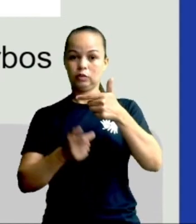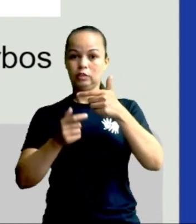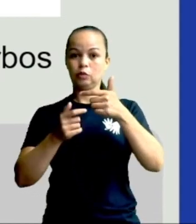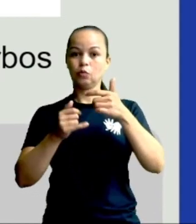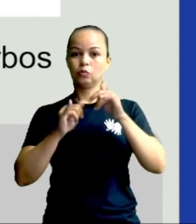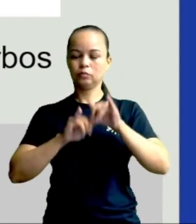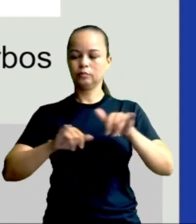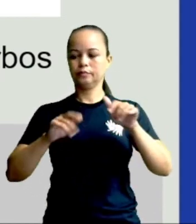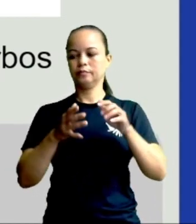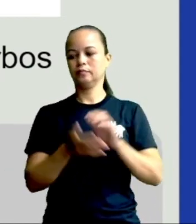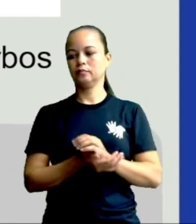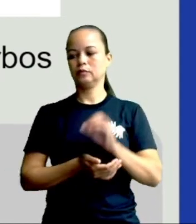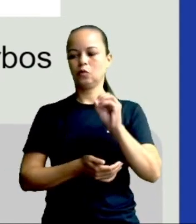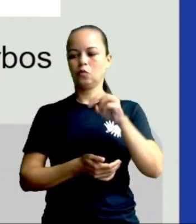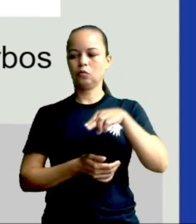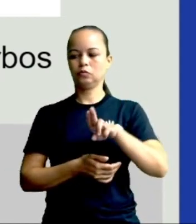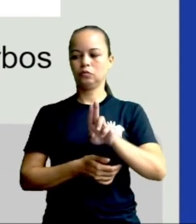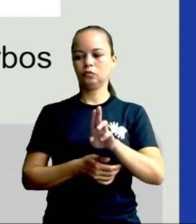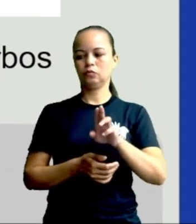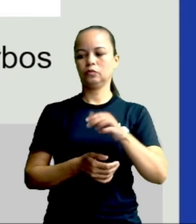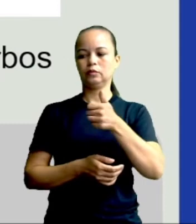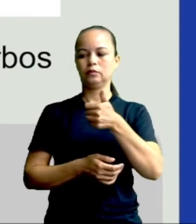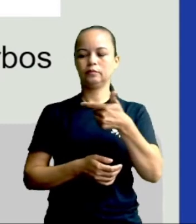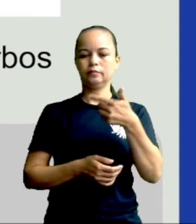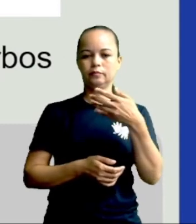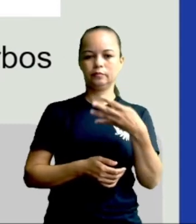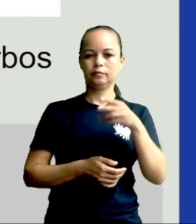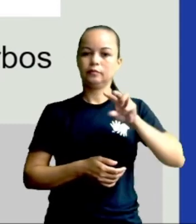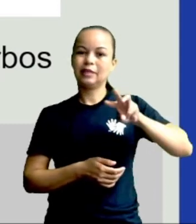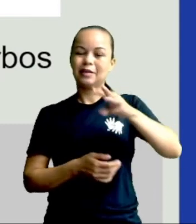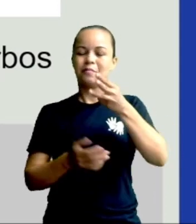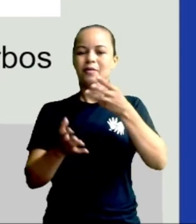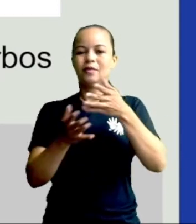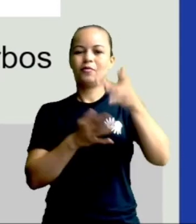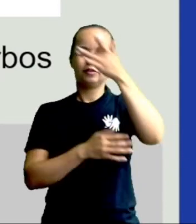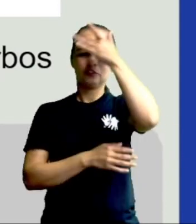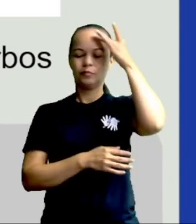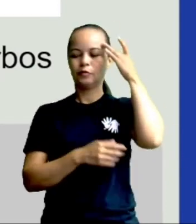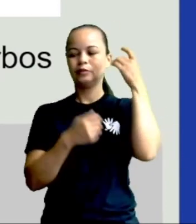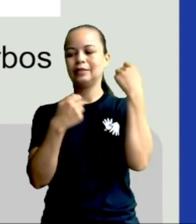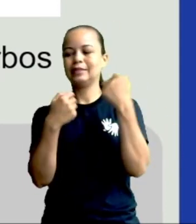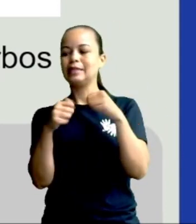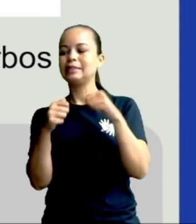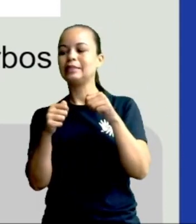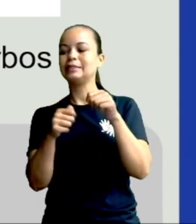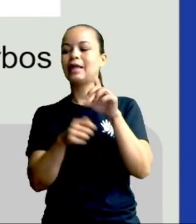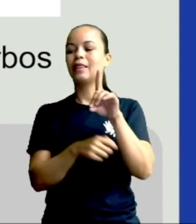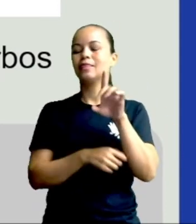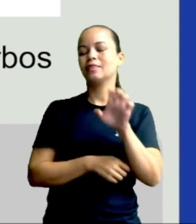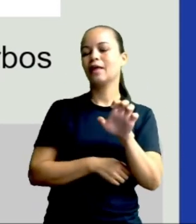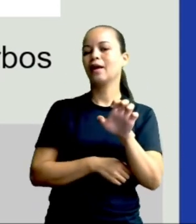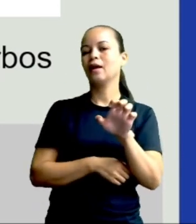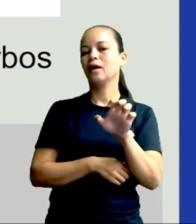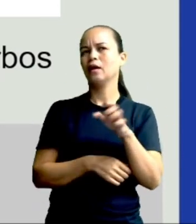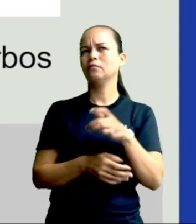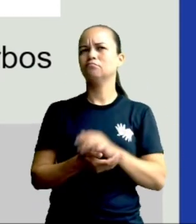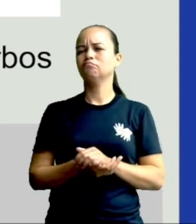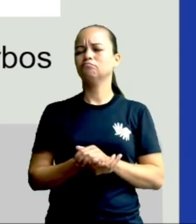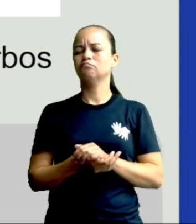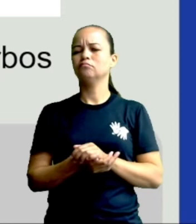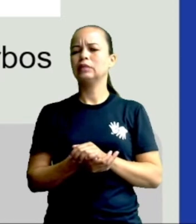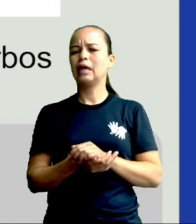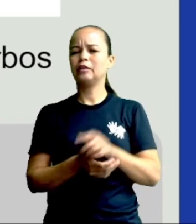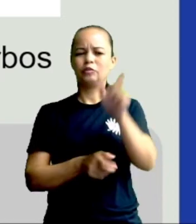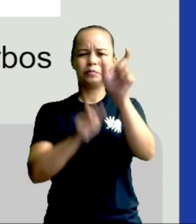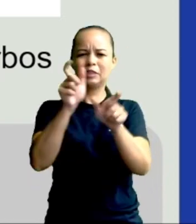notícia ONU 124 milhões de pessoas necessitam de quem necessita necessita